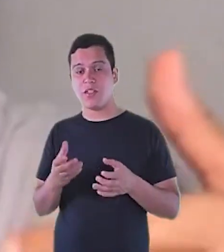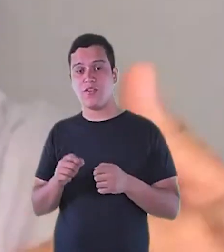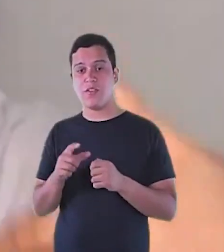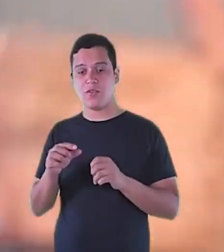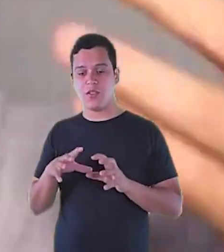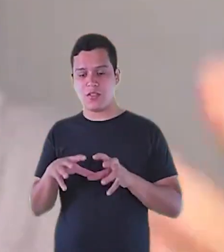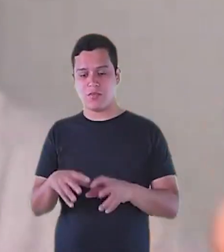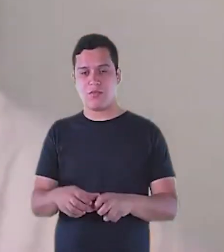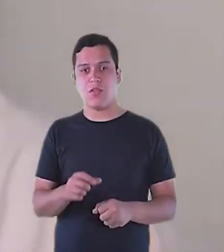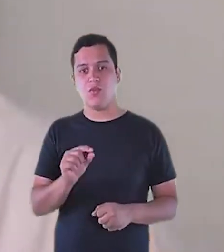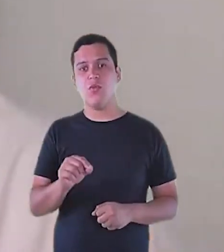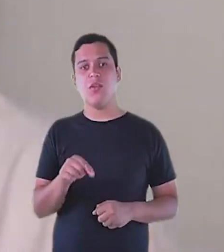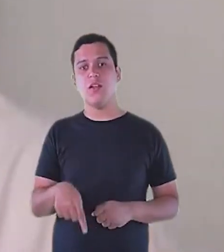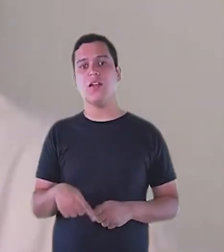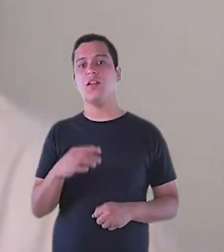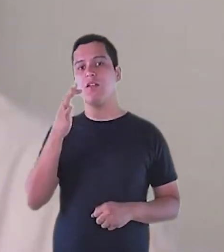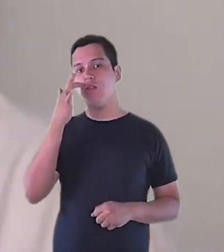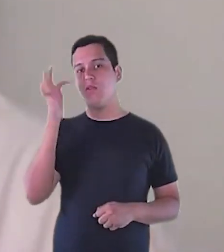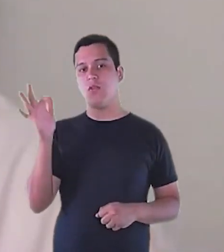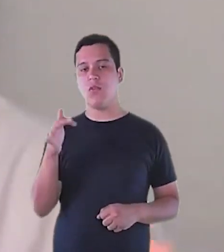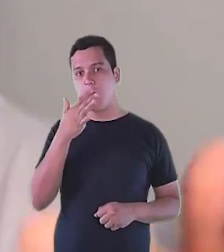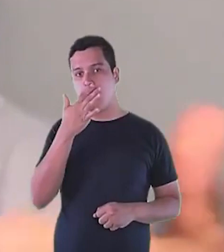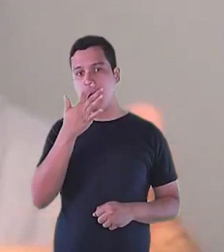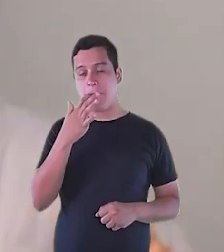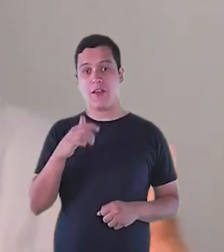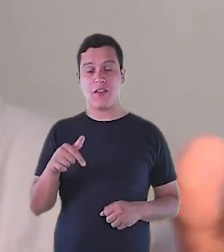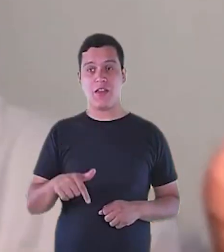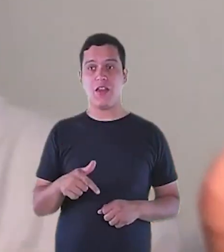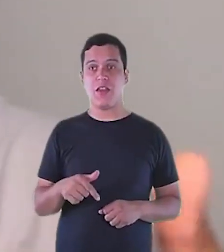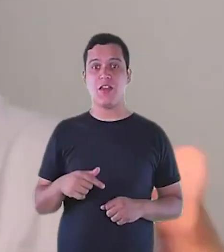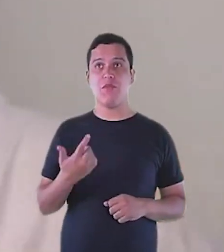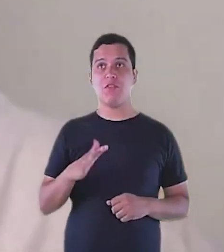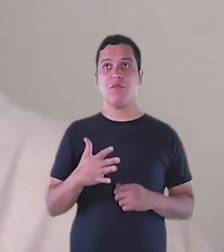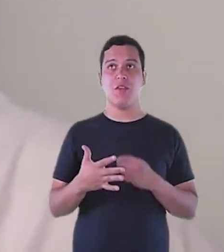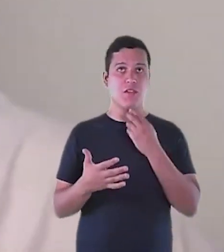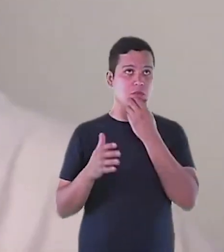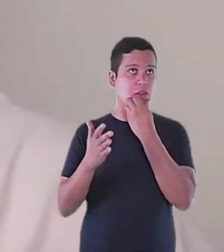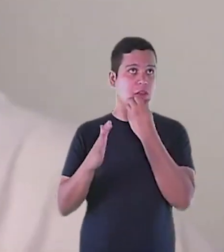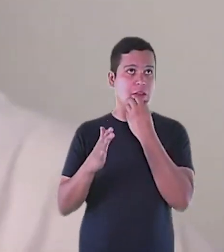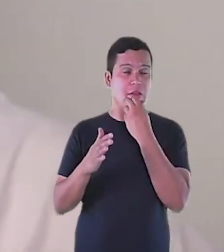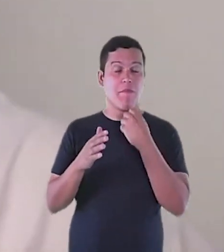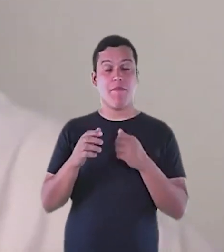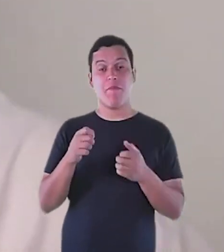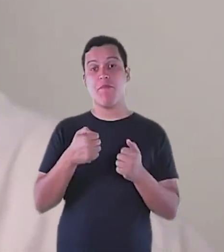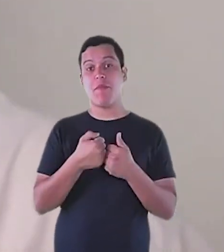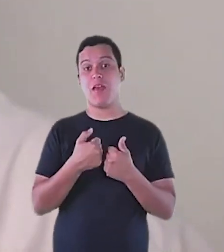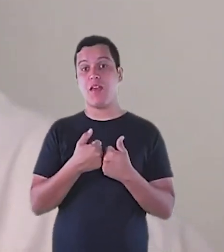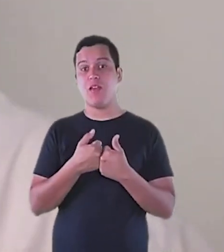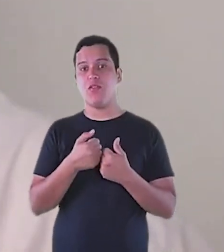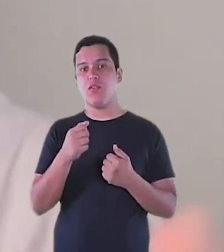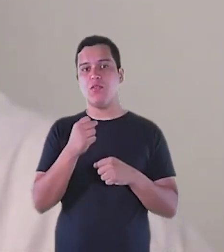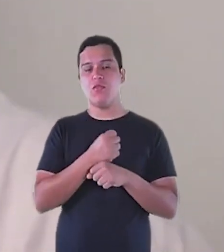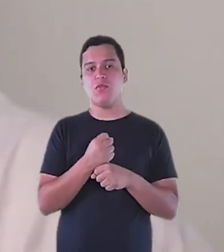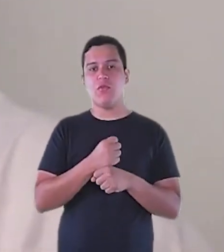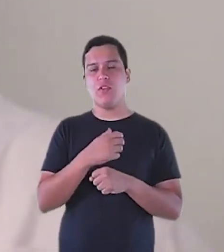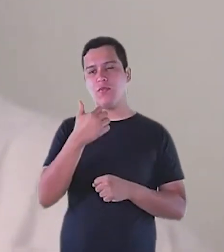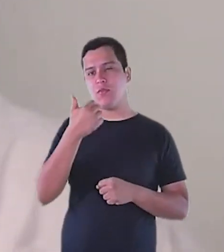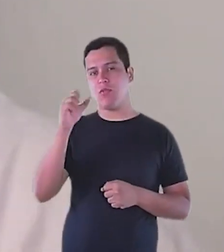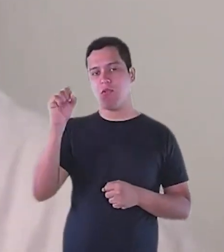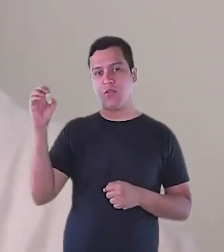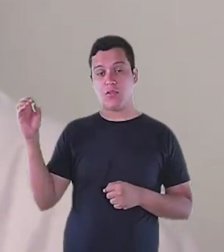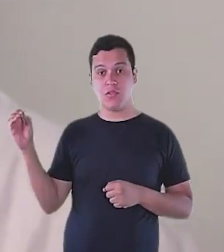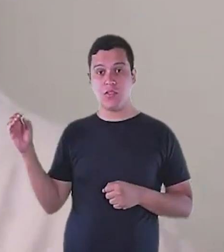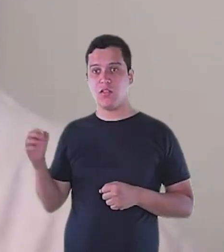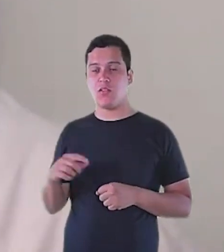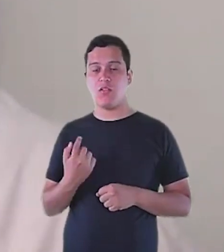brasileira, né? O Brasil dobra de tamanho no século XVIII. Até então era delimitado pelo Tratado de Tordesilhas, que tinha